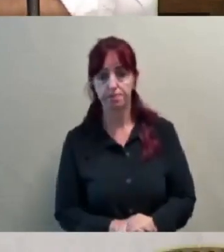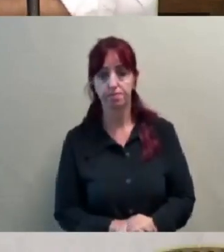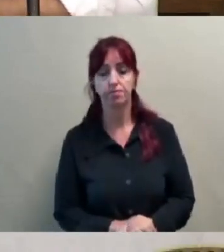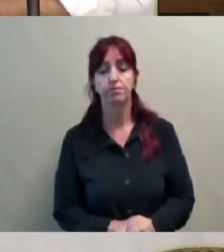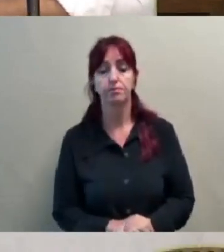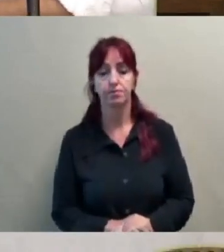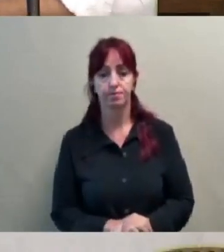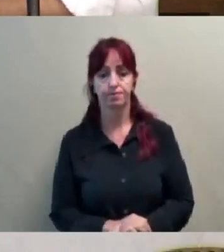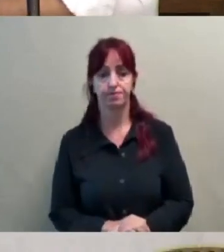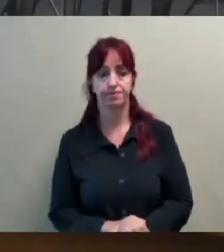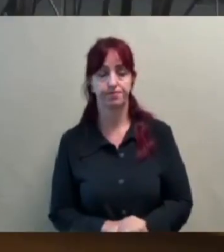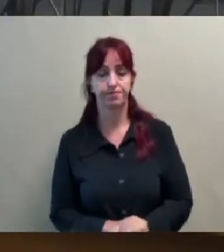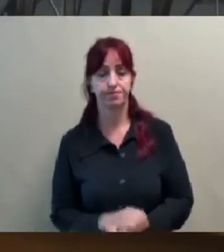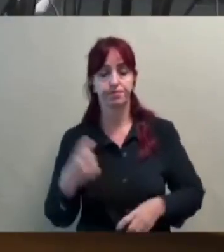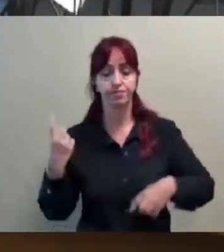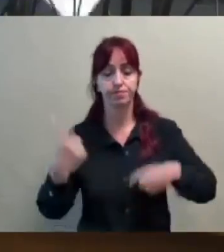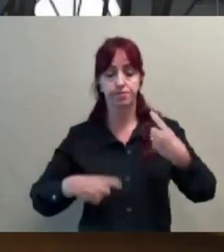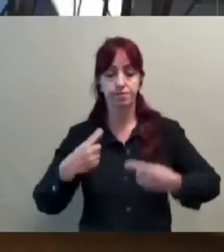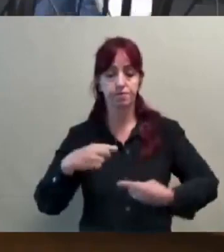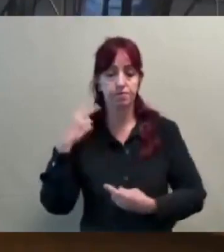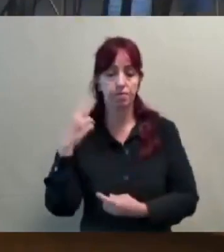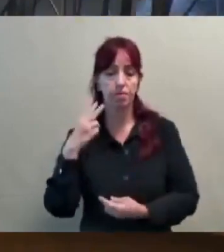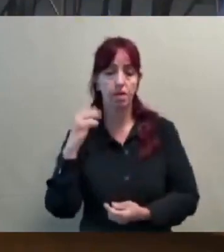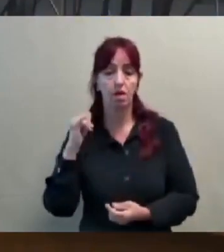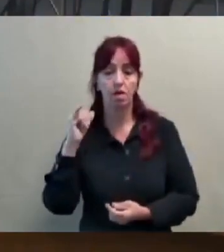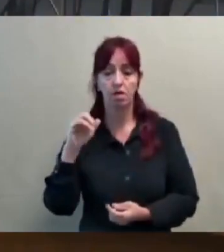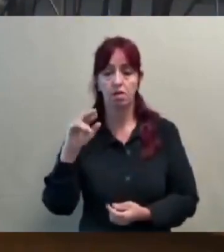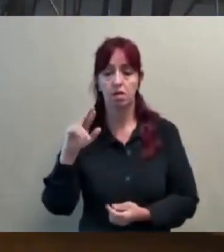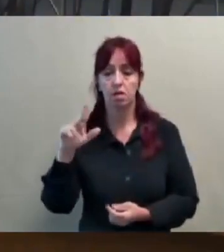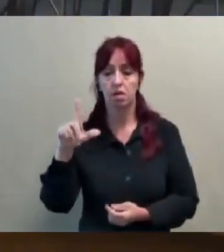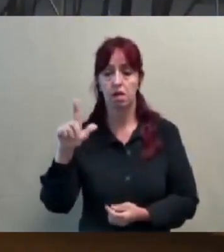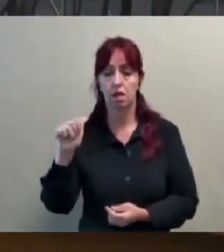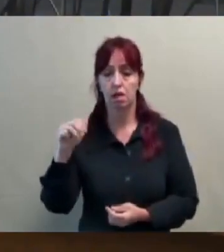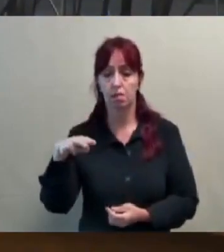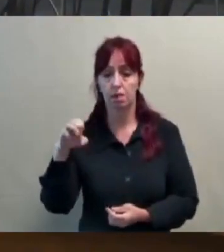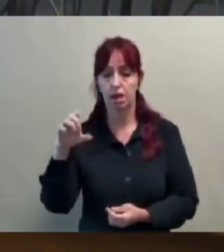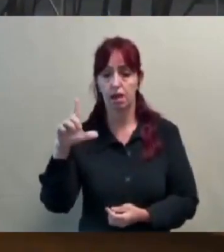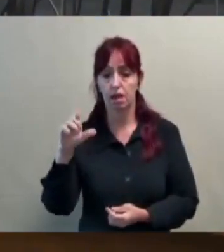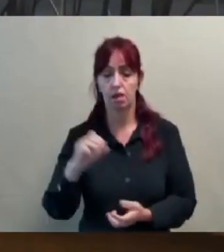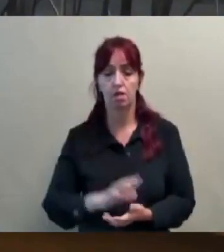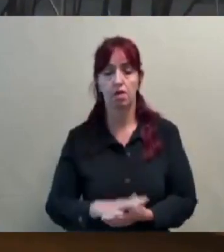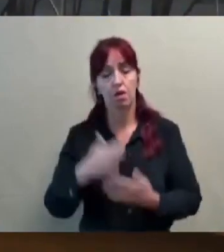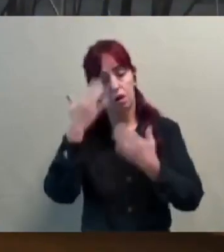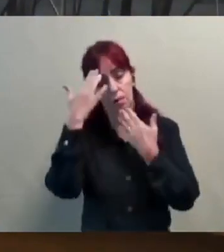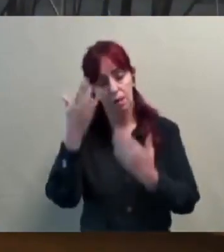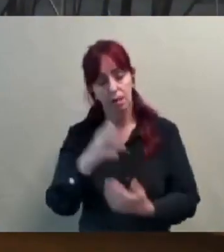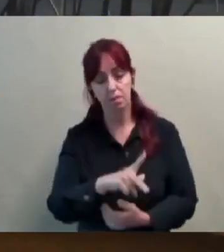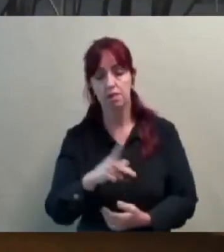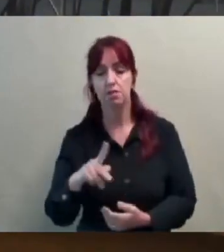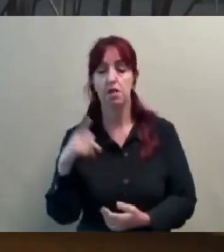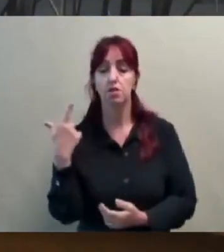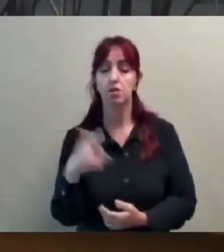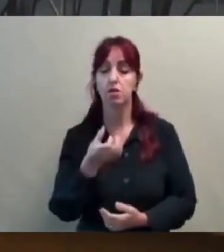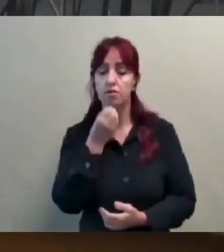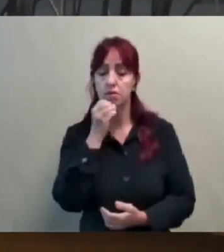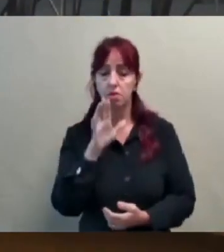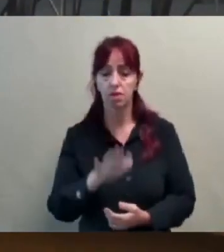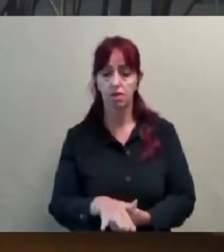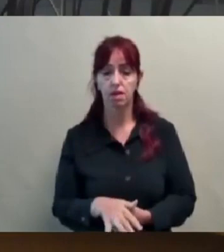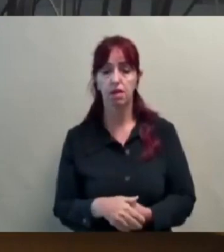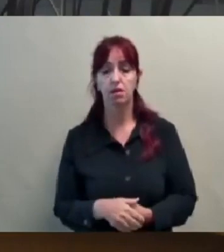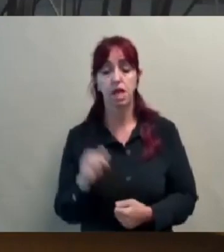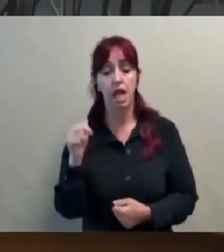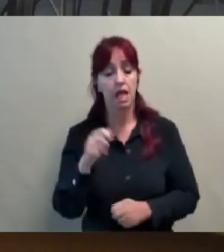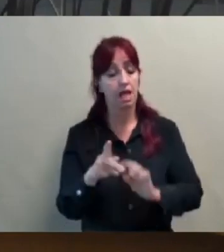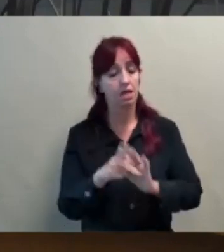Para discutir, vereador Irlan Melo, líder do PRD. Obrigado, presidente. Mais uma vez, boa tarde a todos. Bom, esse projeto